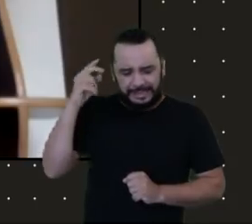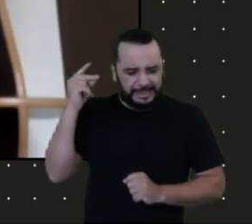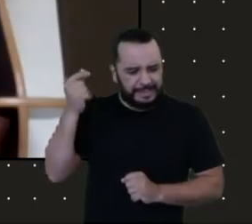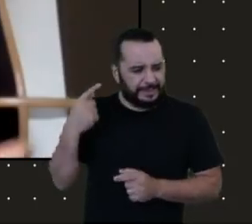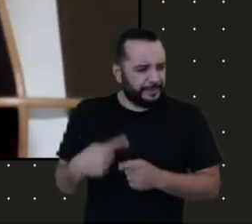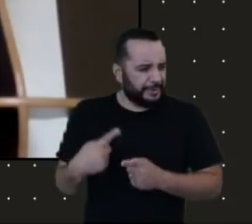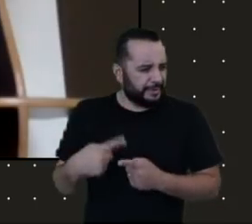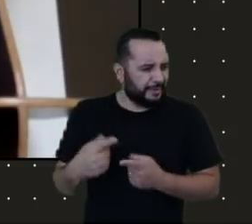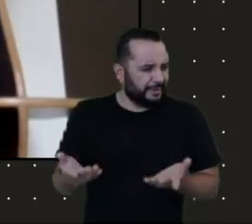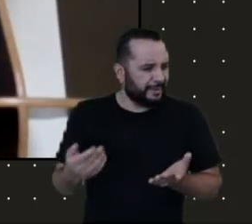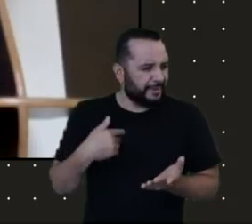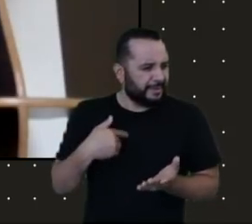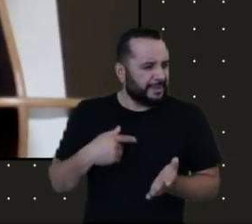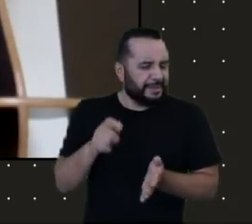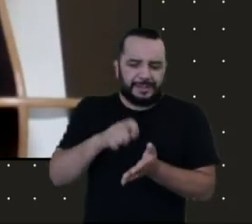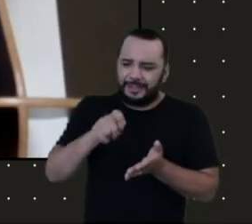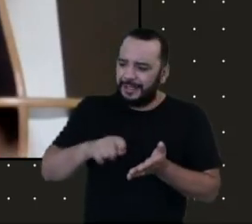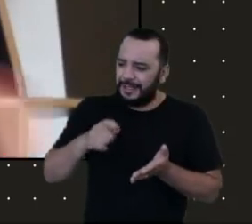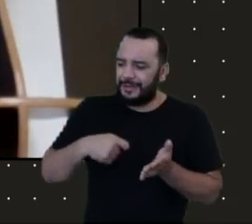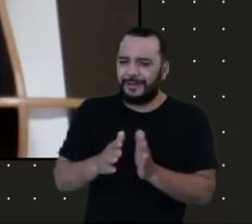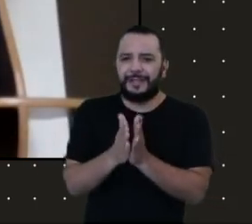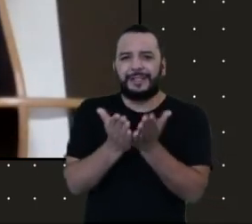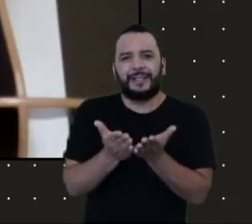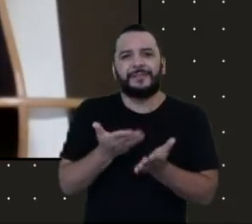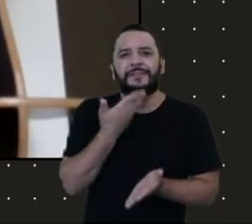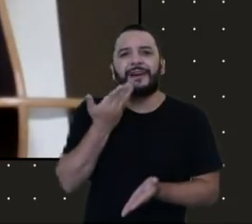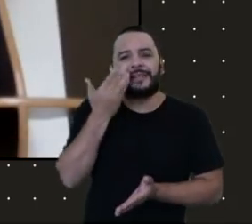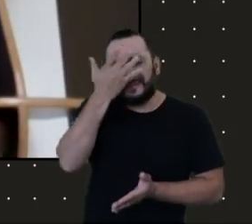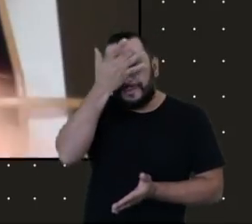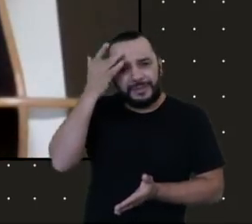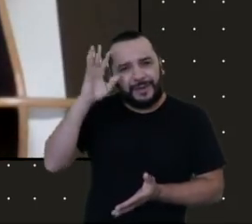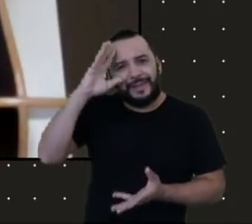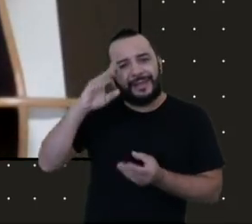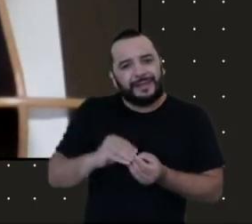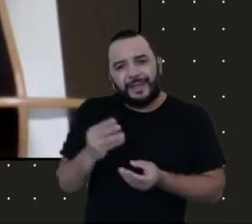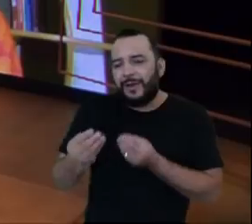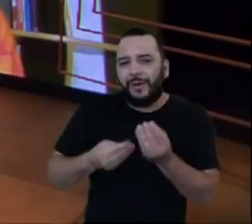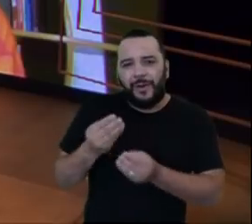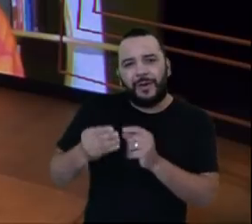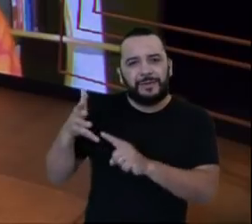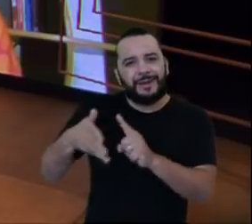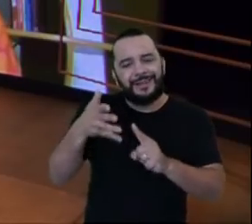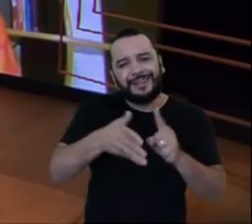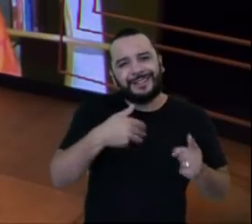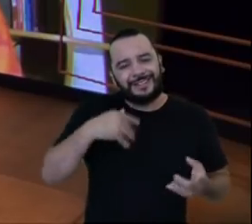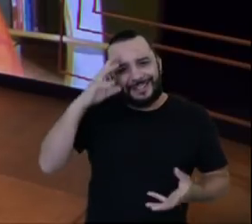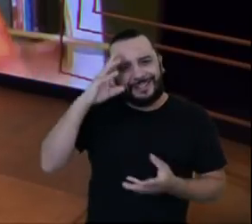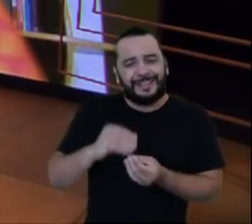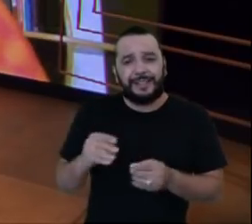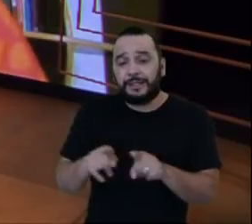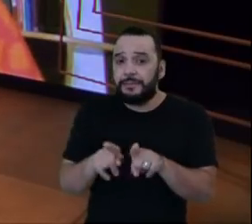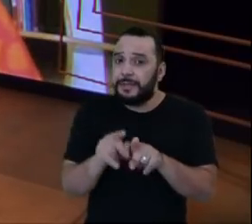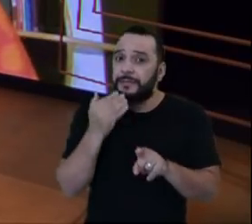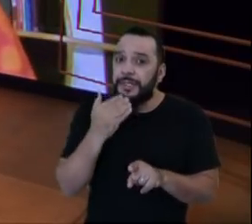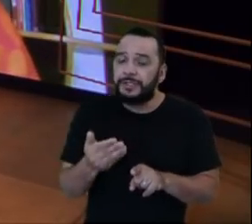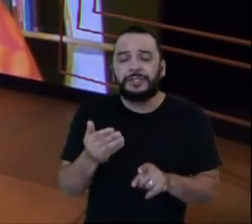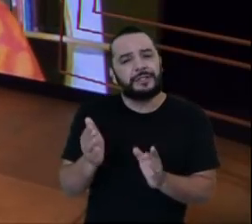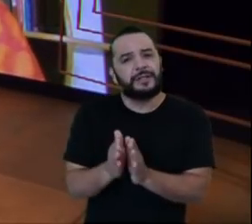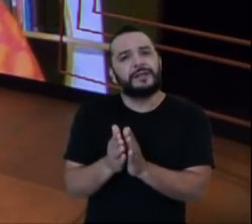mas só o meu possível. Aquilo foi um grande ensinamento, não só de teatro, foi um grande ensinamento para a minha